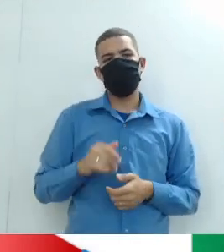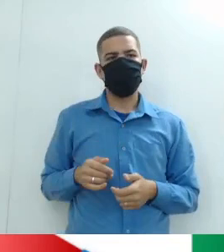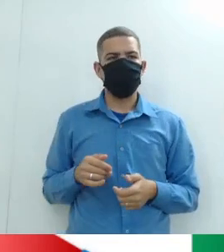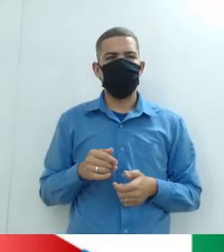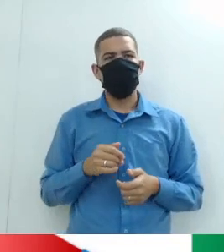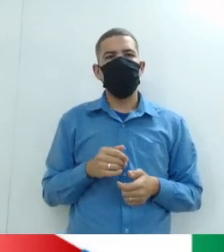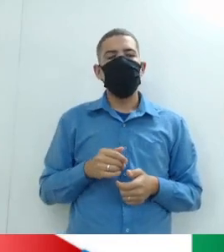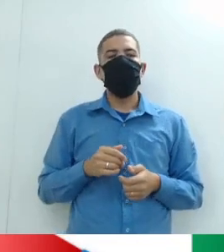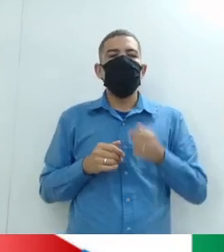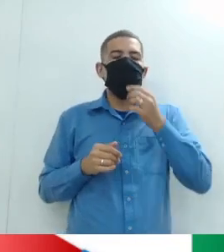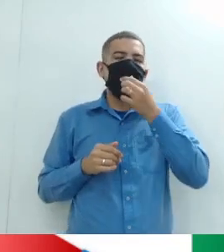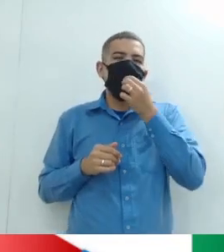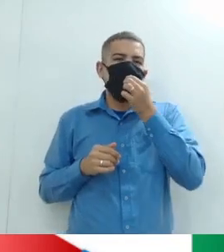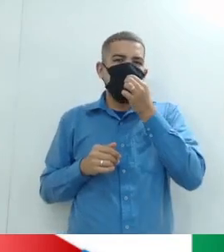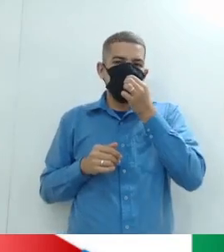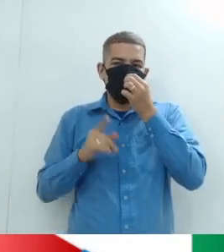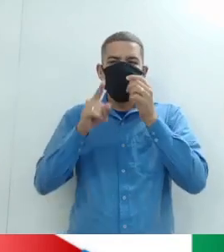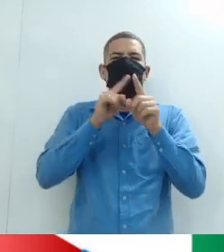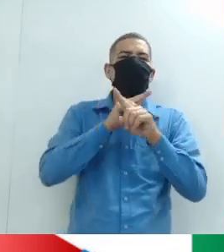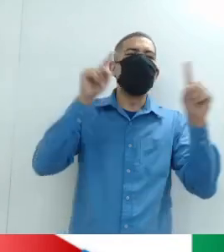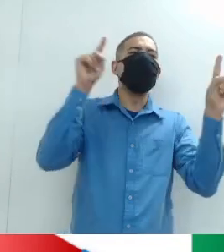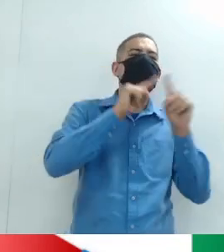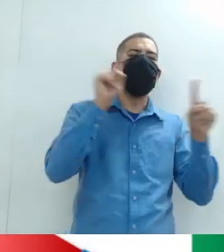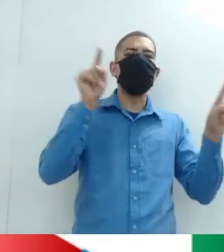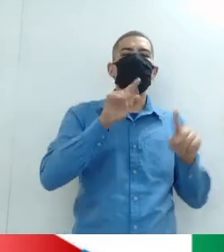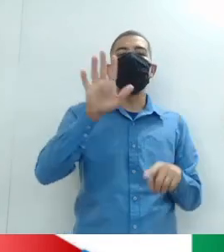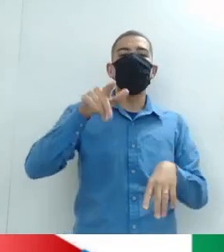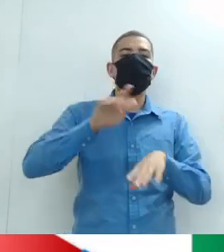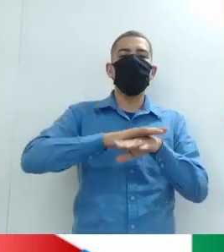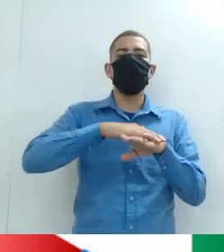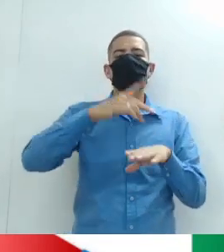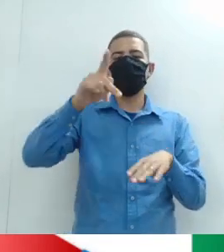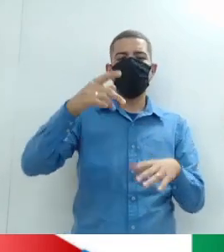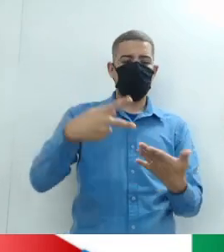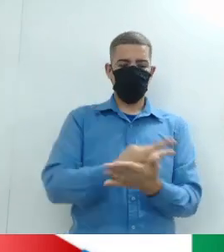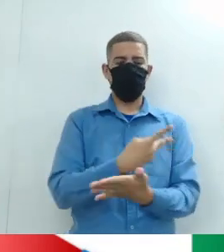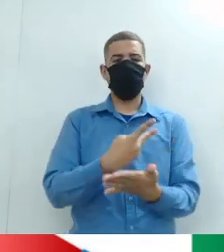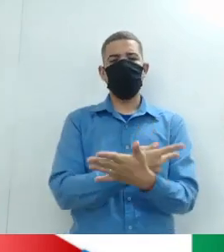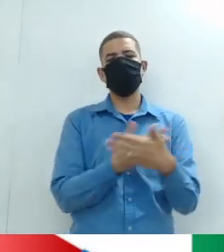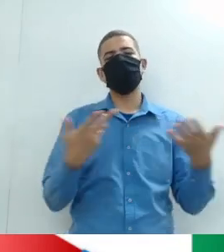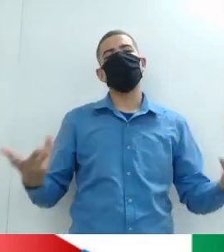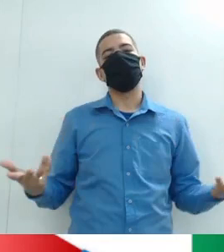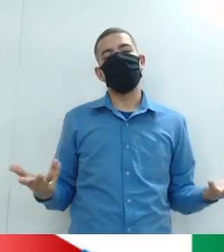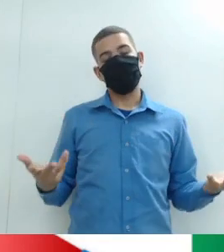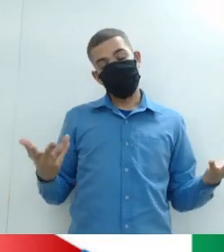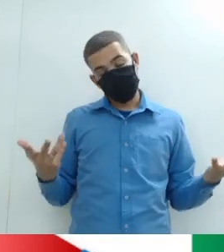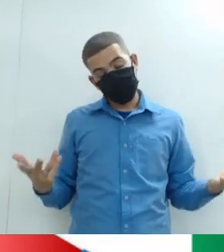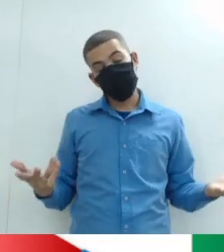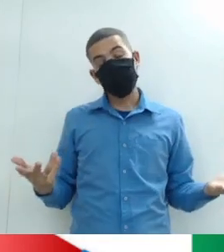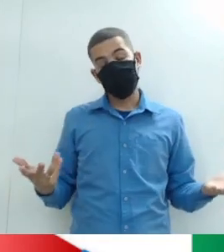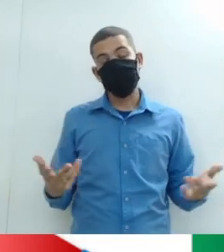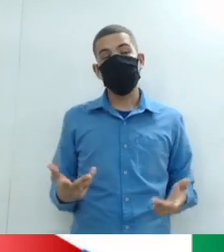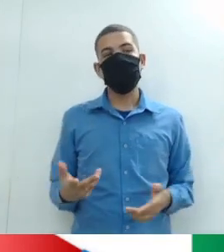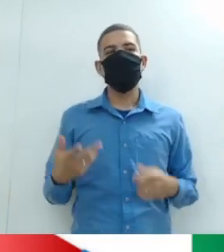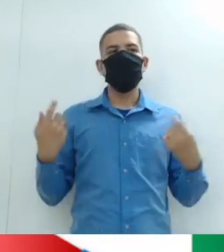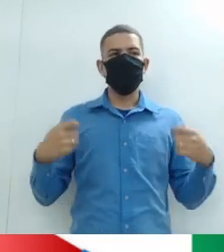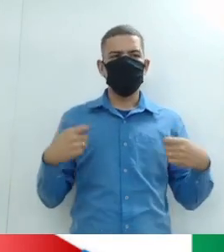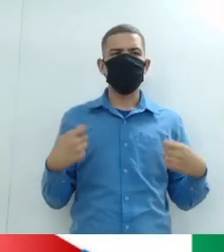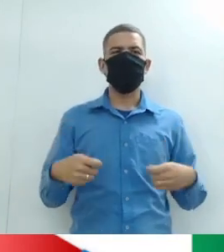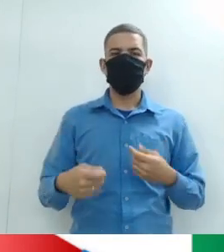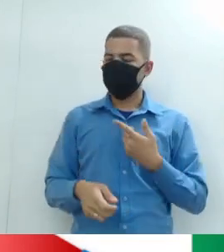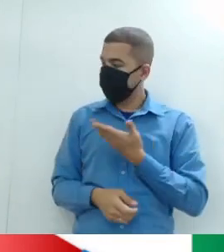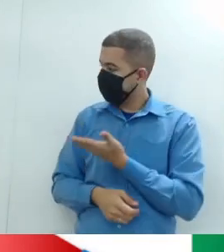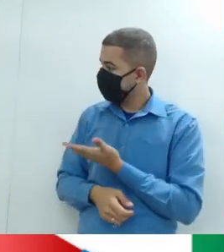Não adianta reclamar se você não faz sua parte. Tá vendo? Continua a reclamar e a torneira está ligada. Portanto,